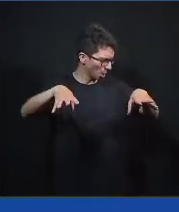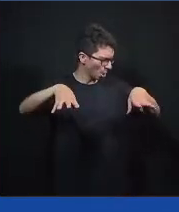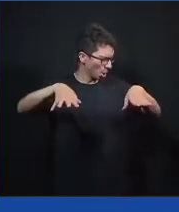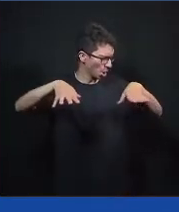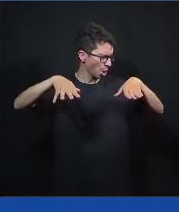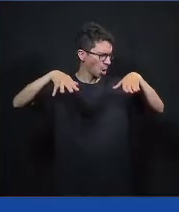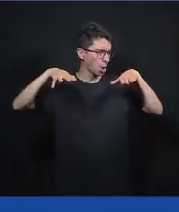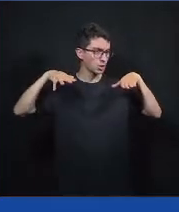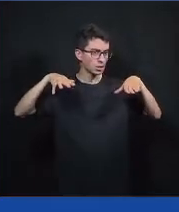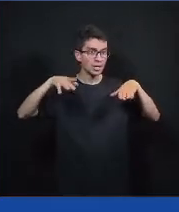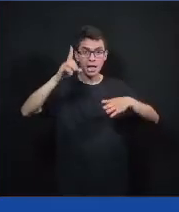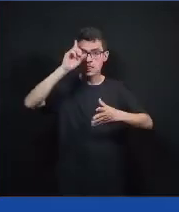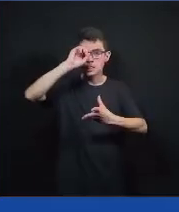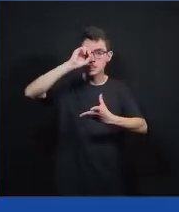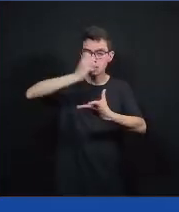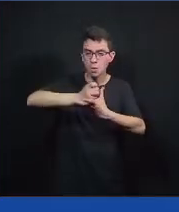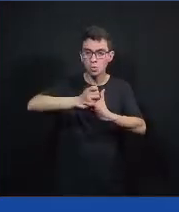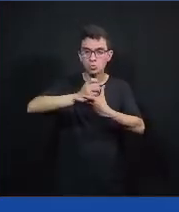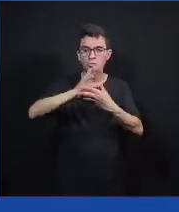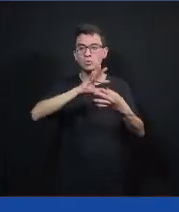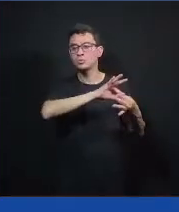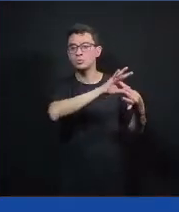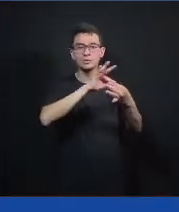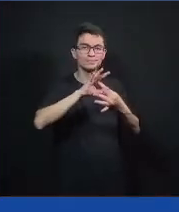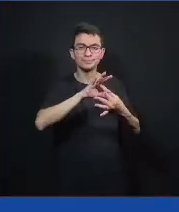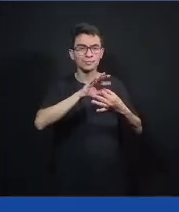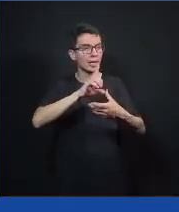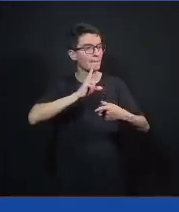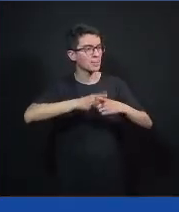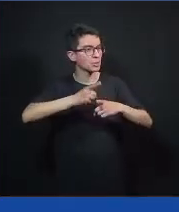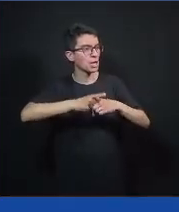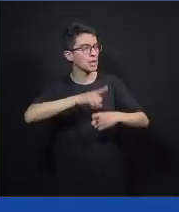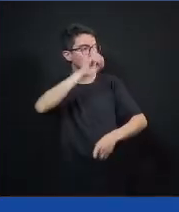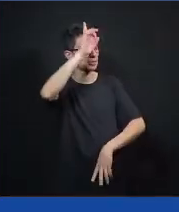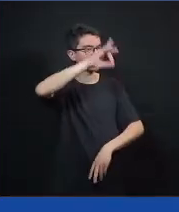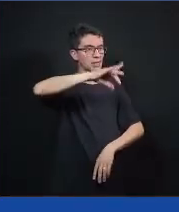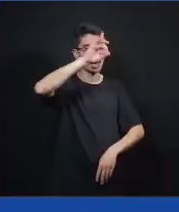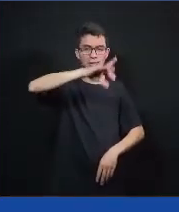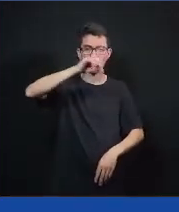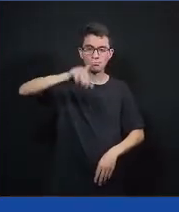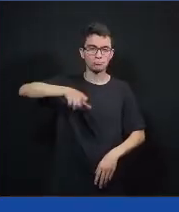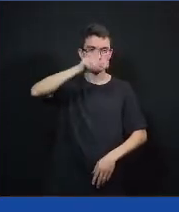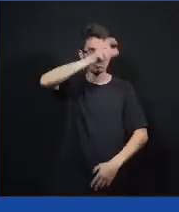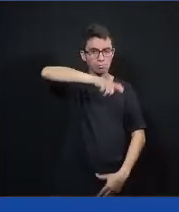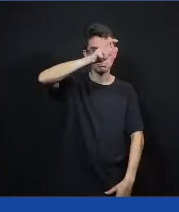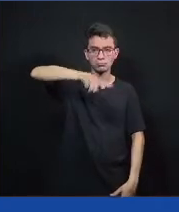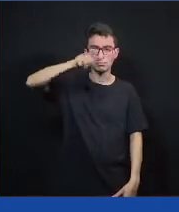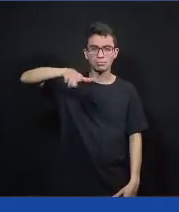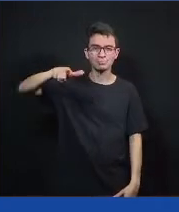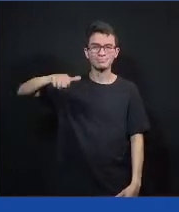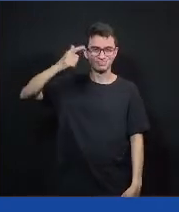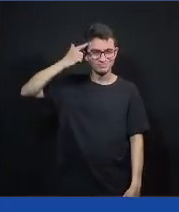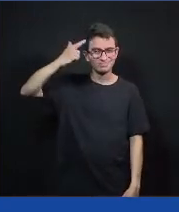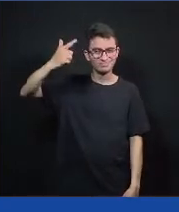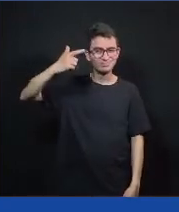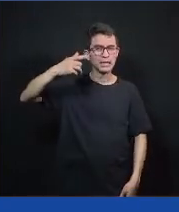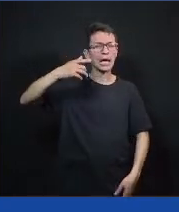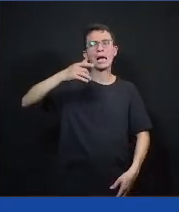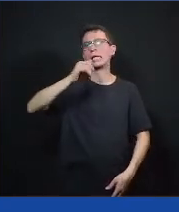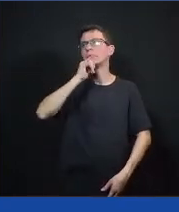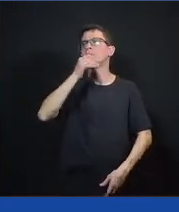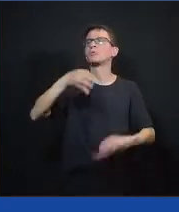é difícil avaliar a atuação individual de cada um deles. Né? Então, assim, se é fácil julgar o trabalho de um prefeito ou